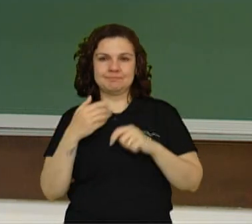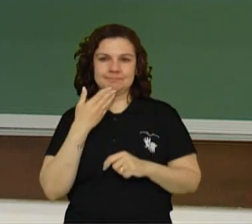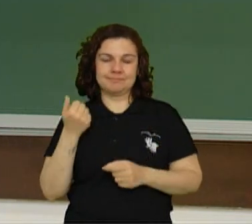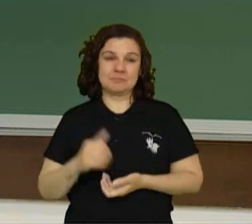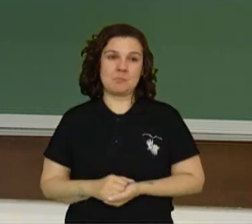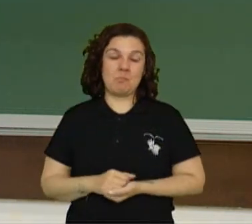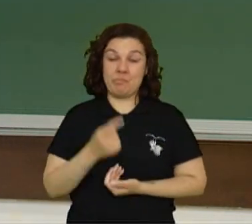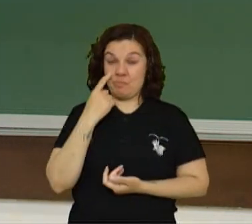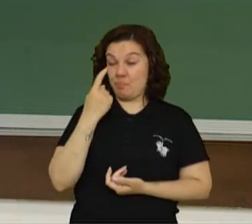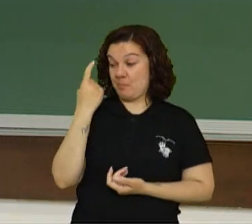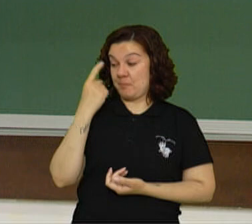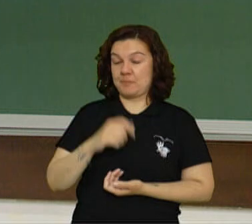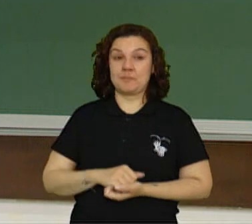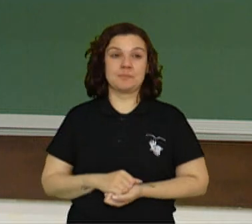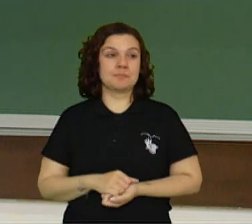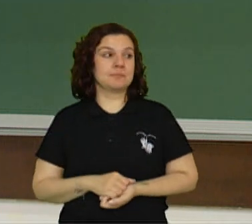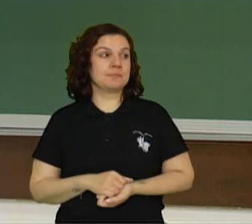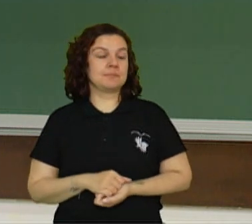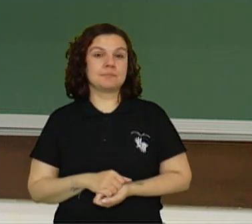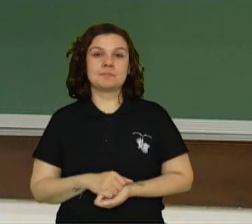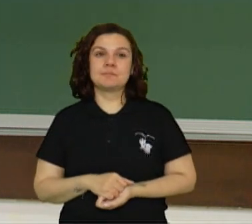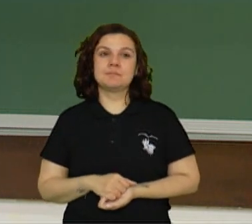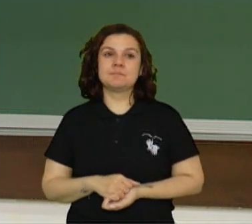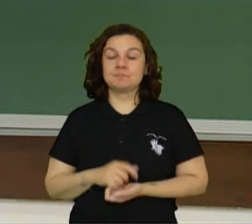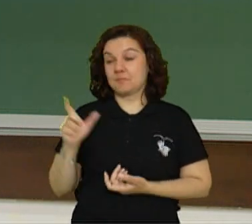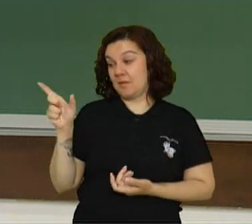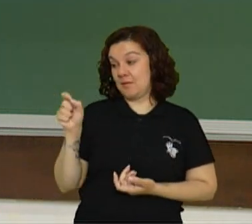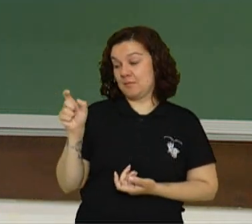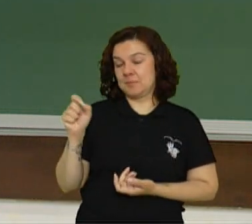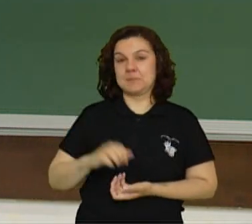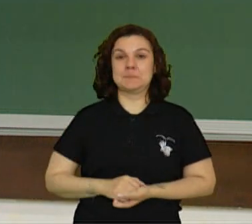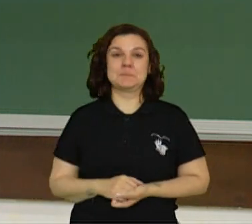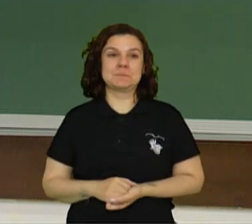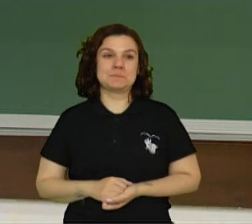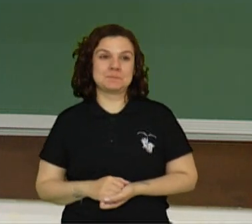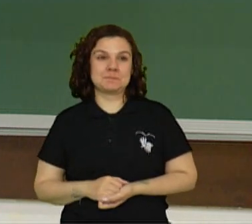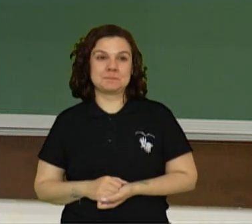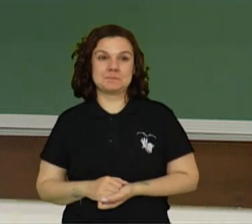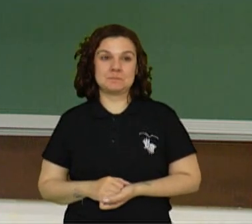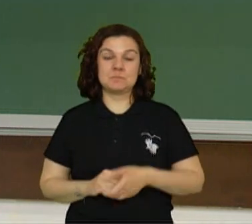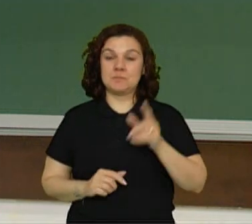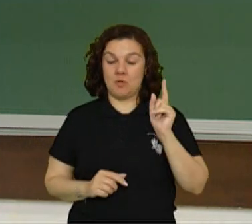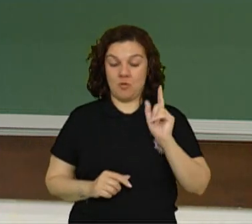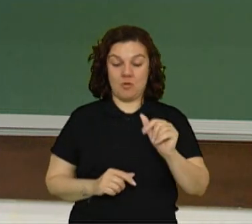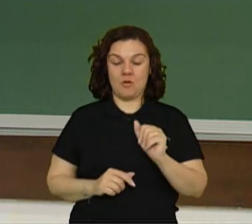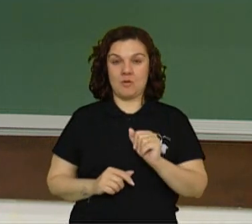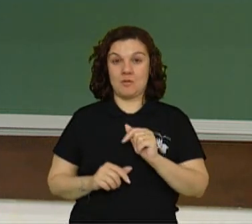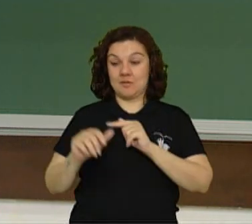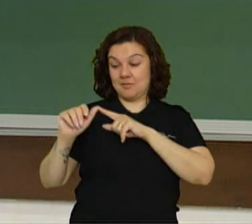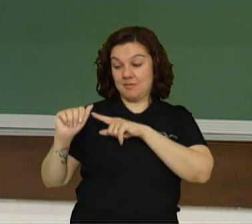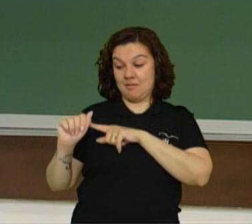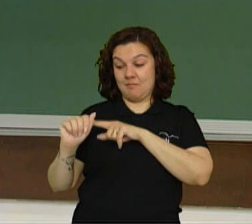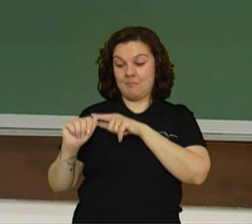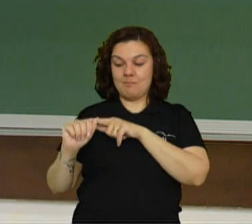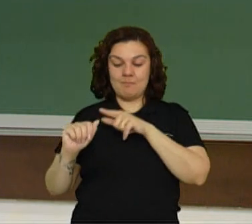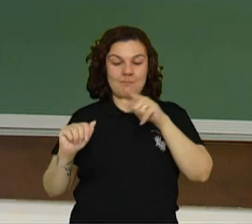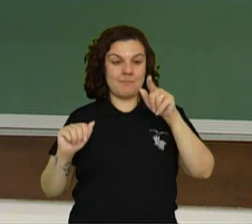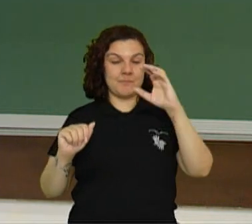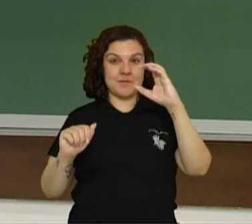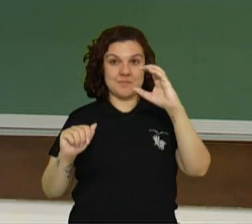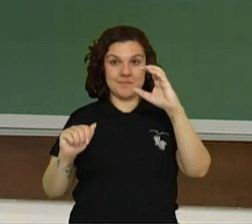ver a resolução aqui desse exercício. A nossa formiguinha percorreu a distância de A para